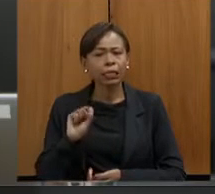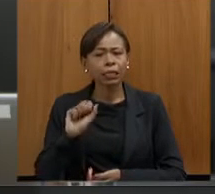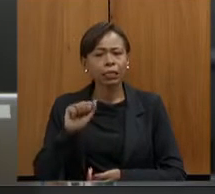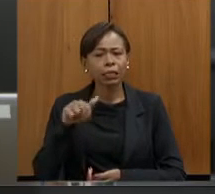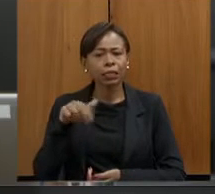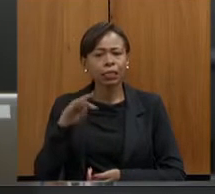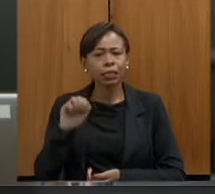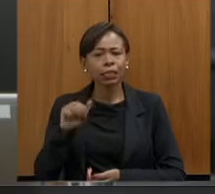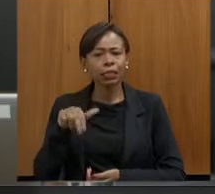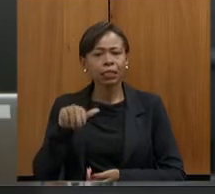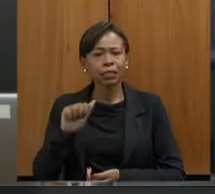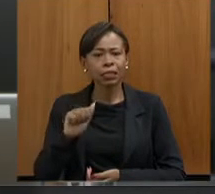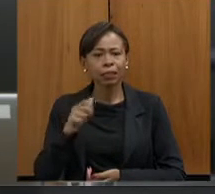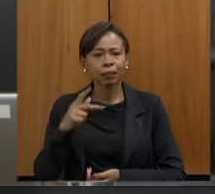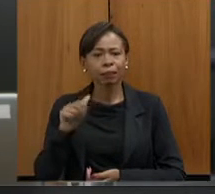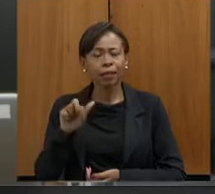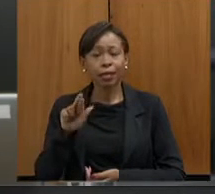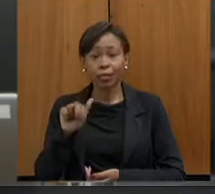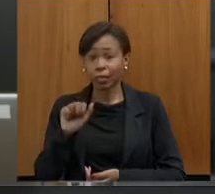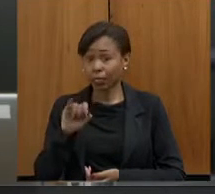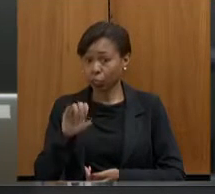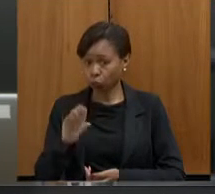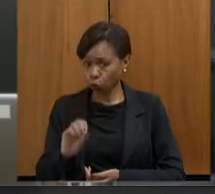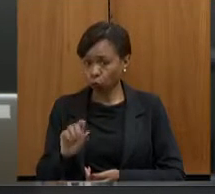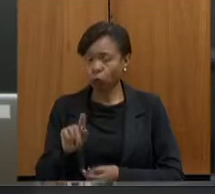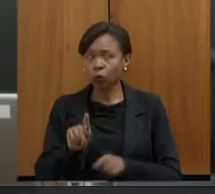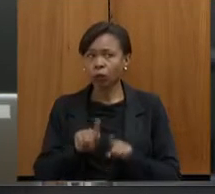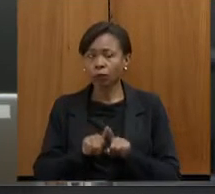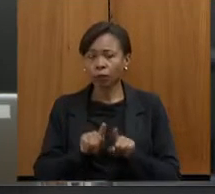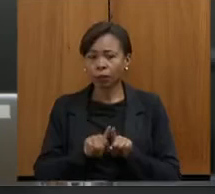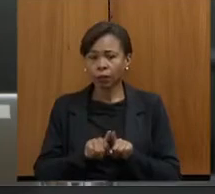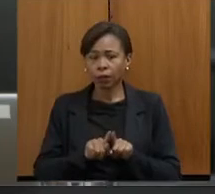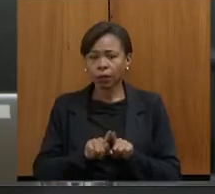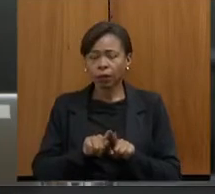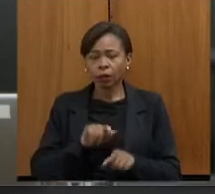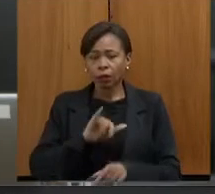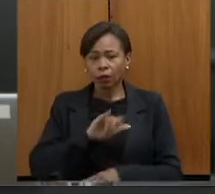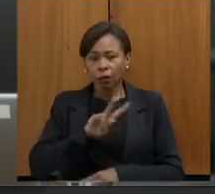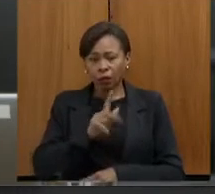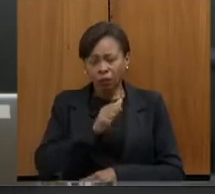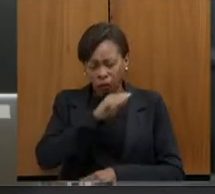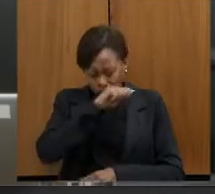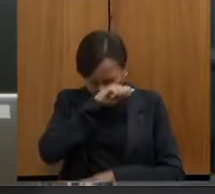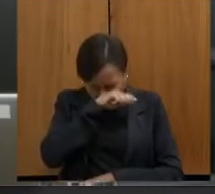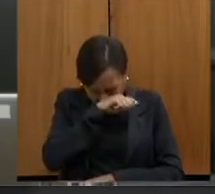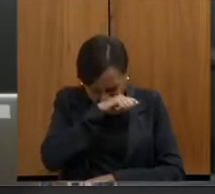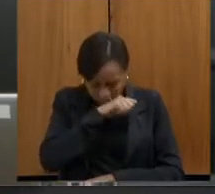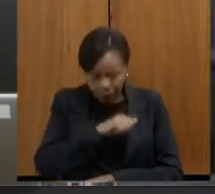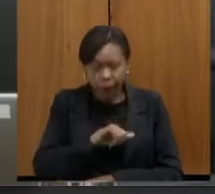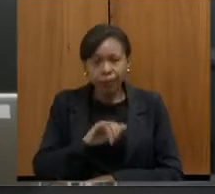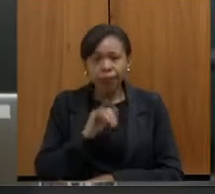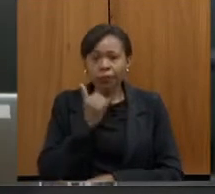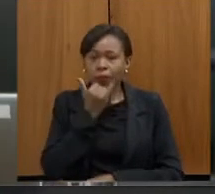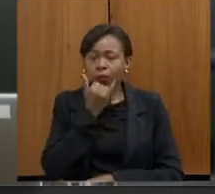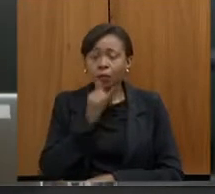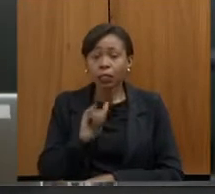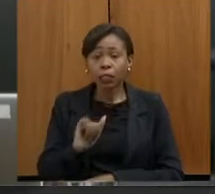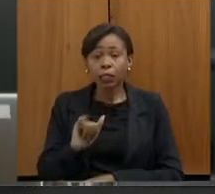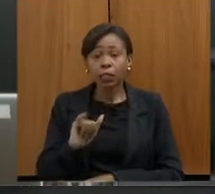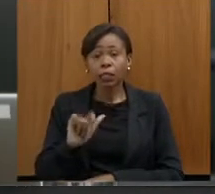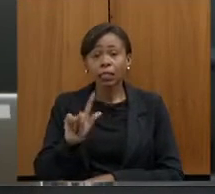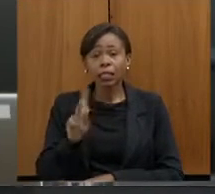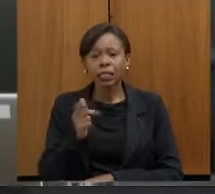comunidade necessitada, aquela comunidade ali da ilha do Rio Doce, o bairro